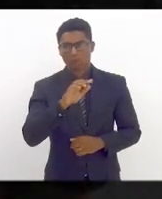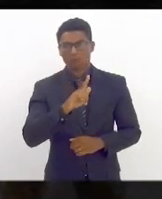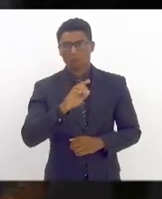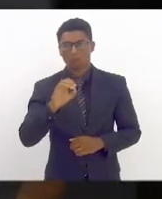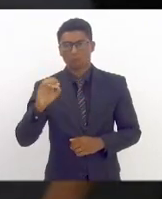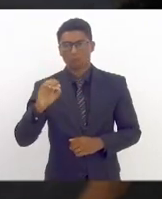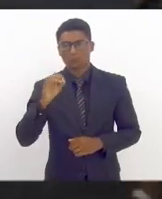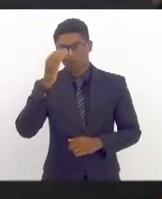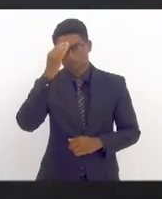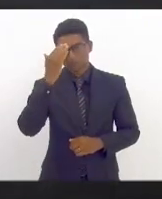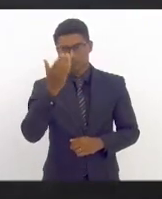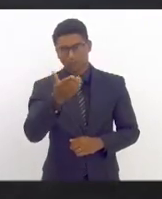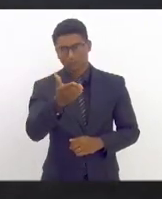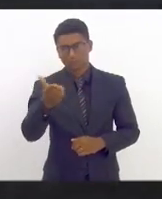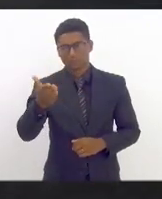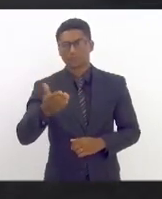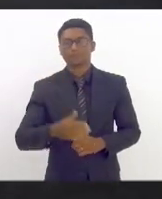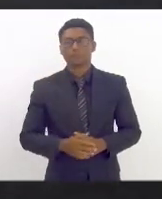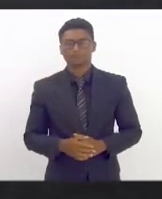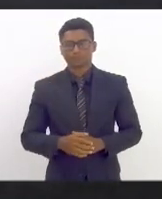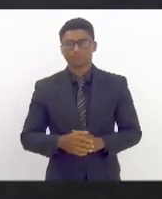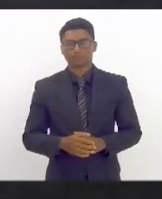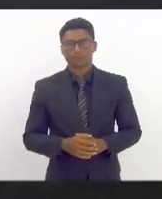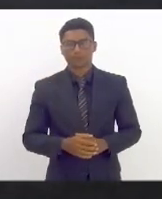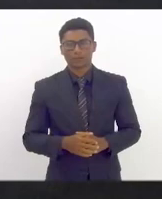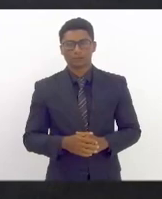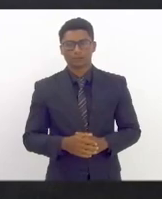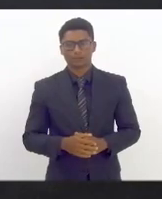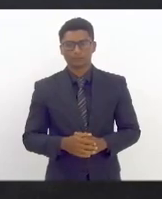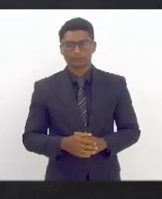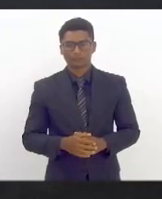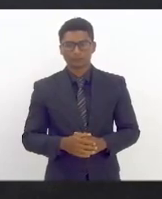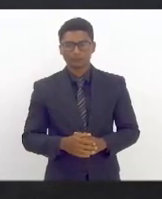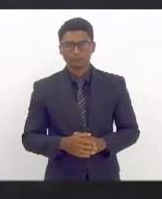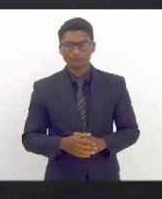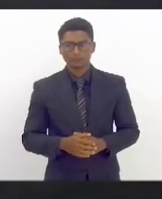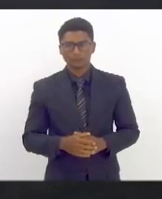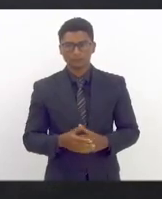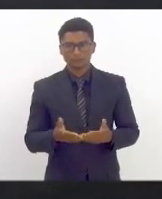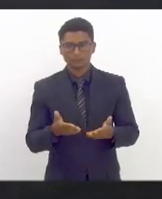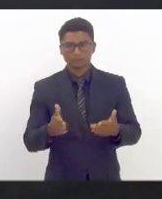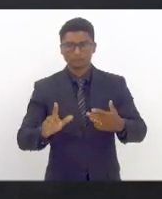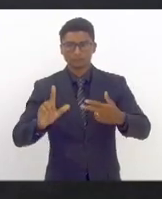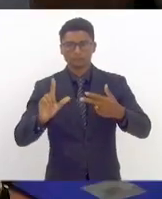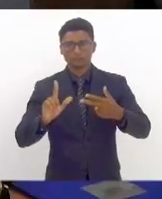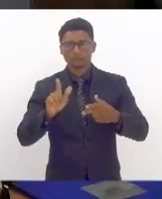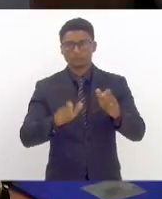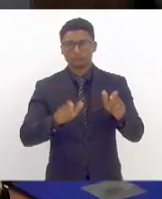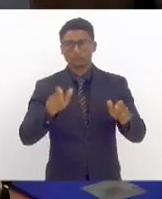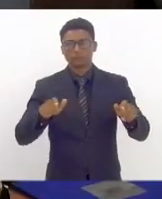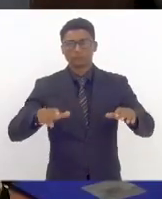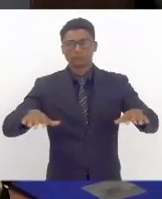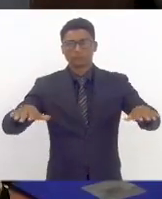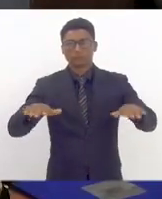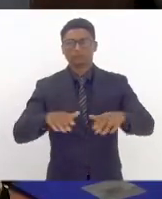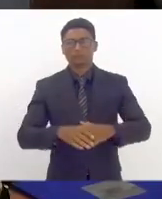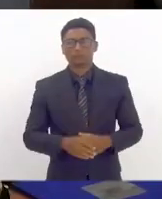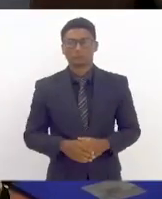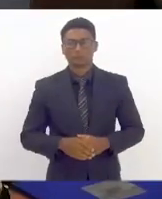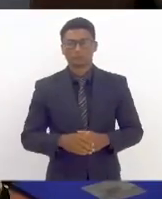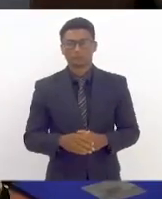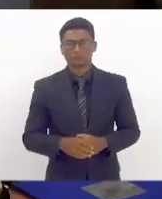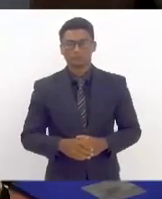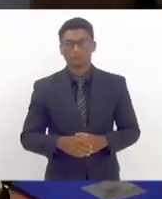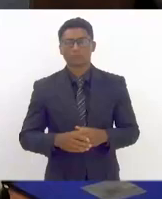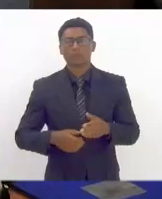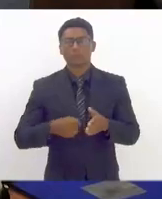Oeste agradecer demais de vocês agradecer a todos esses legisladores a todos esses esses nossos heróis